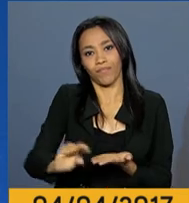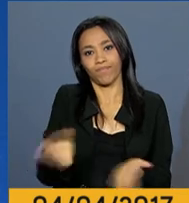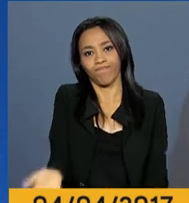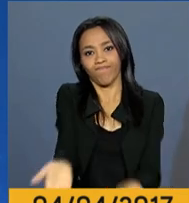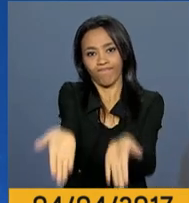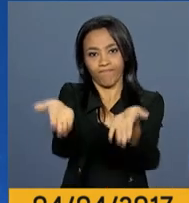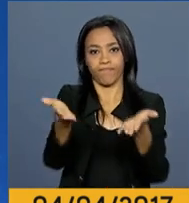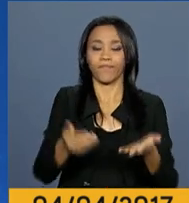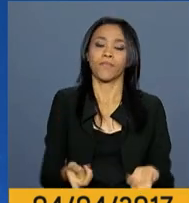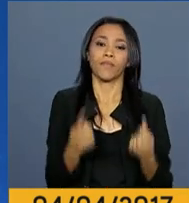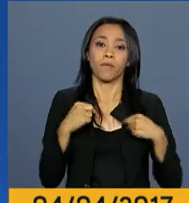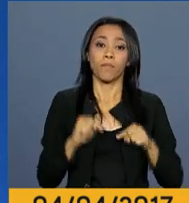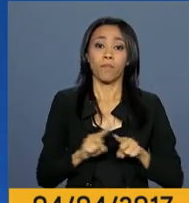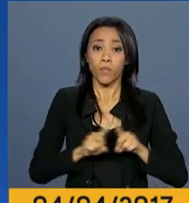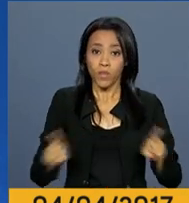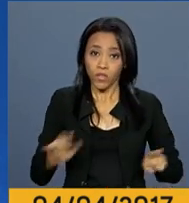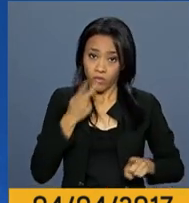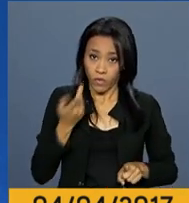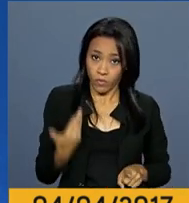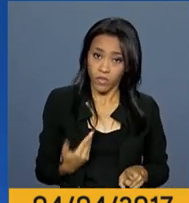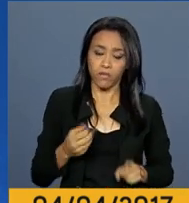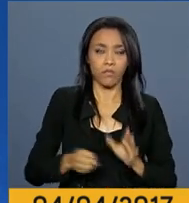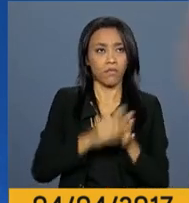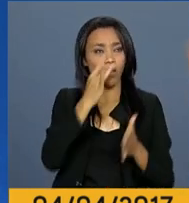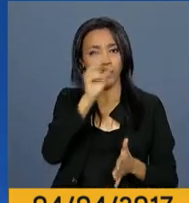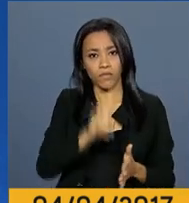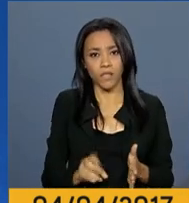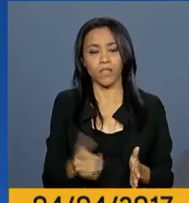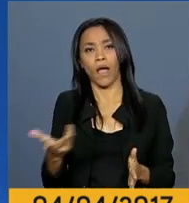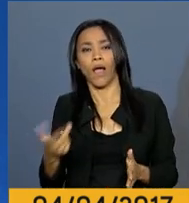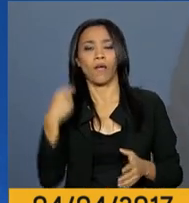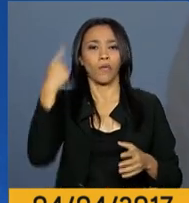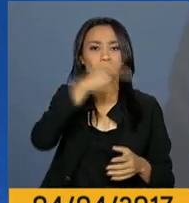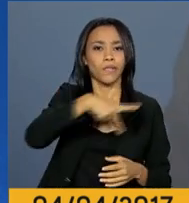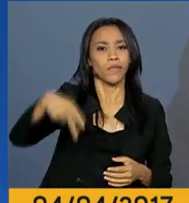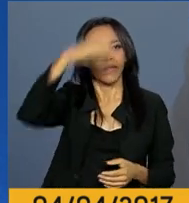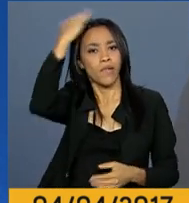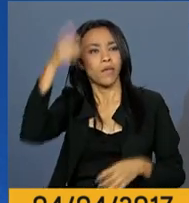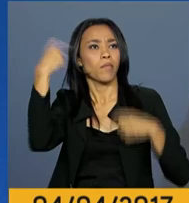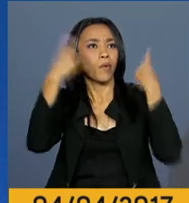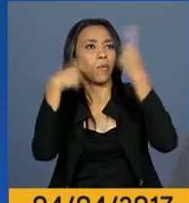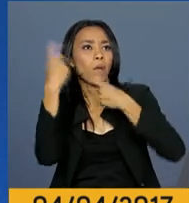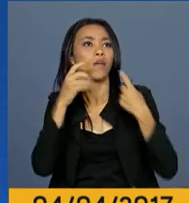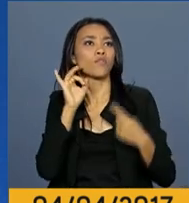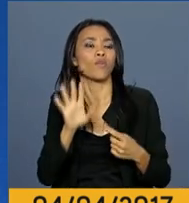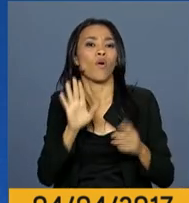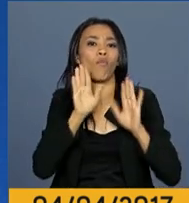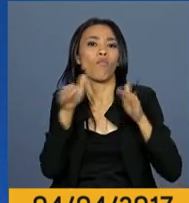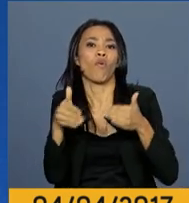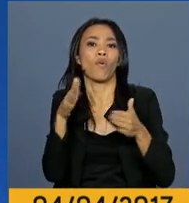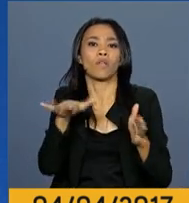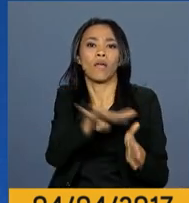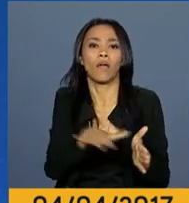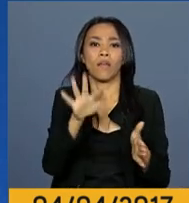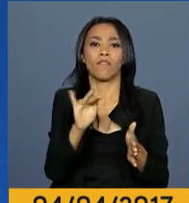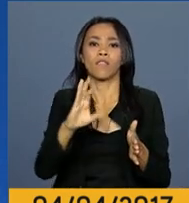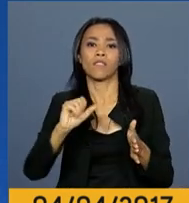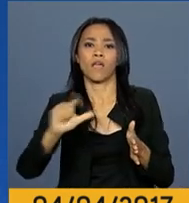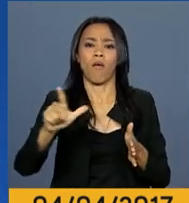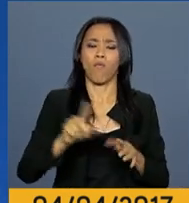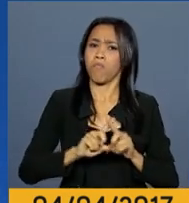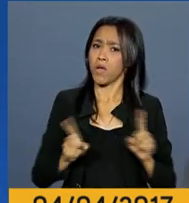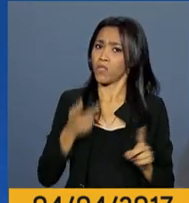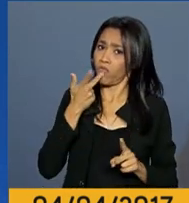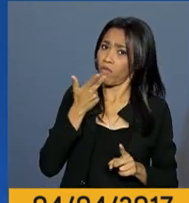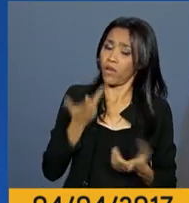digo isso porque muitas e muitas vezes dizem: ah, o Temer está preocupado só com a responsabilidade fiscal. Mas eu digo com toda tranquilidade